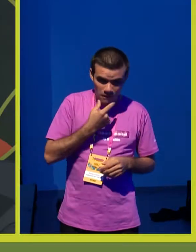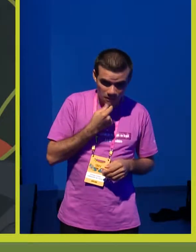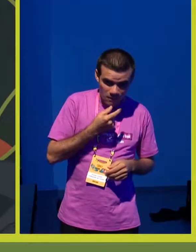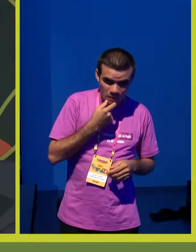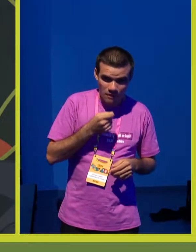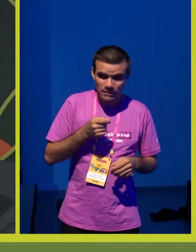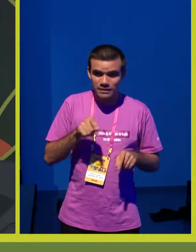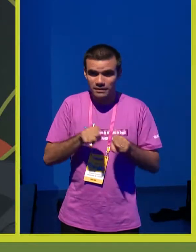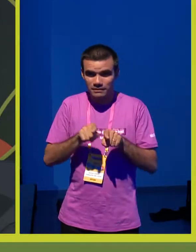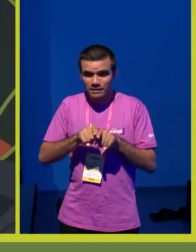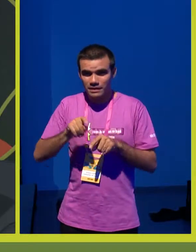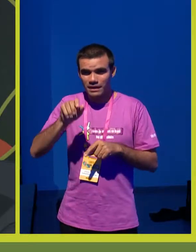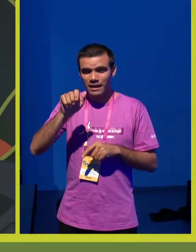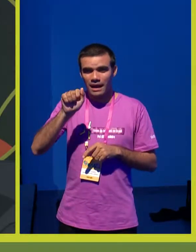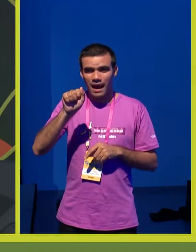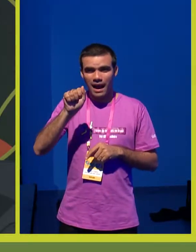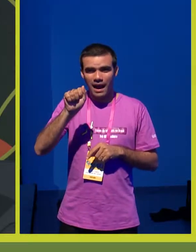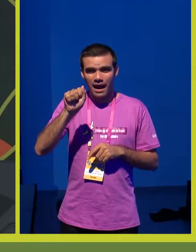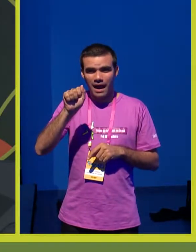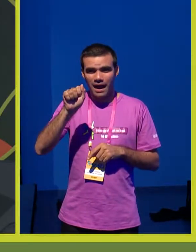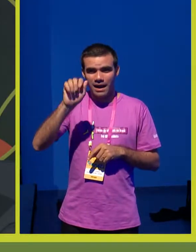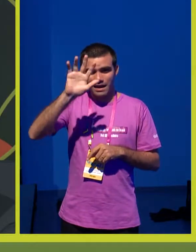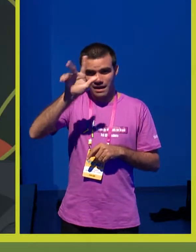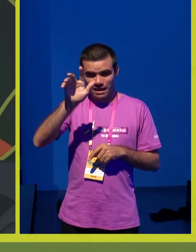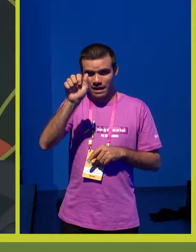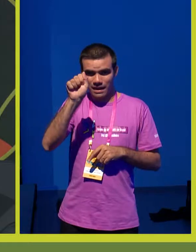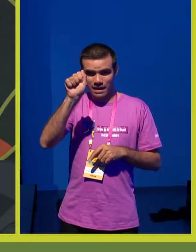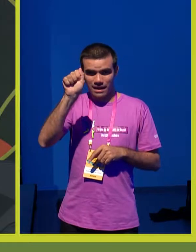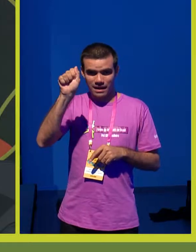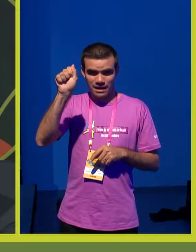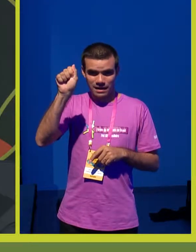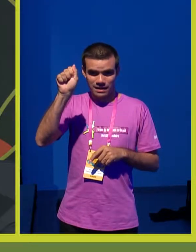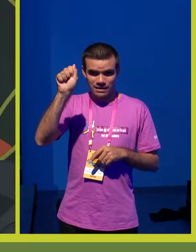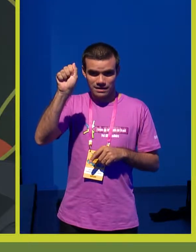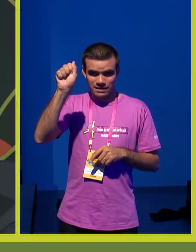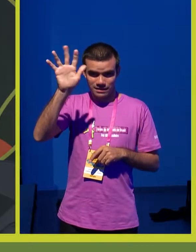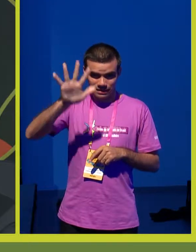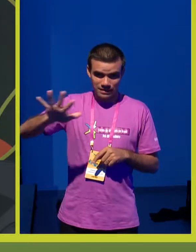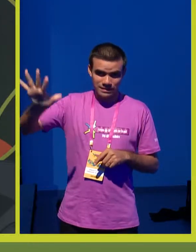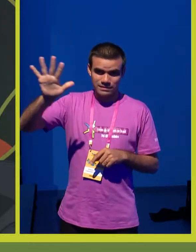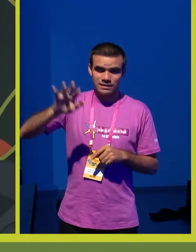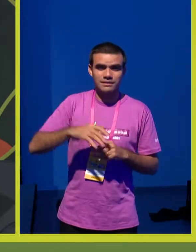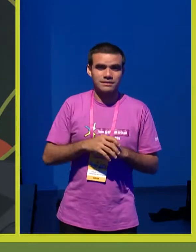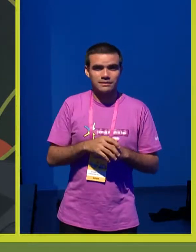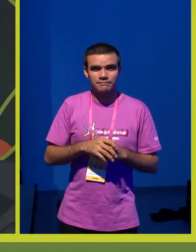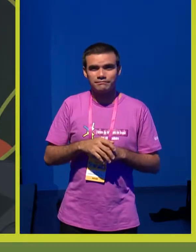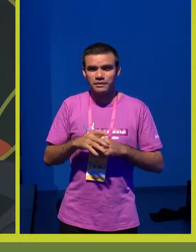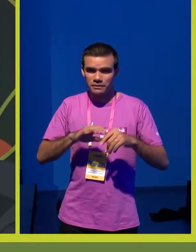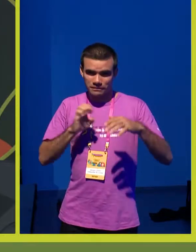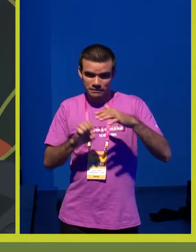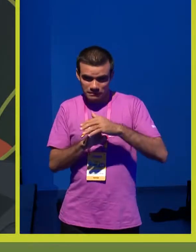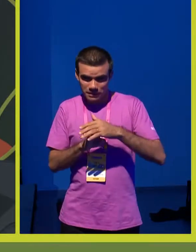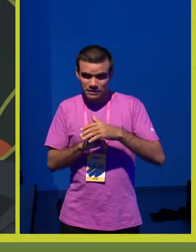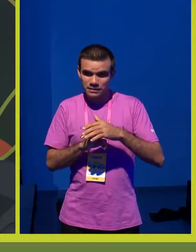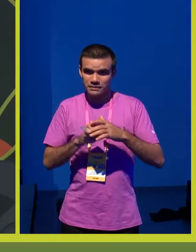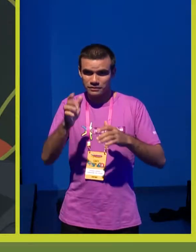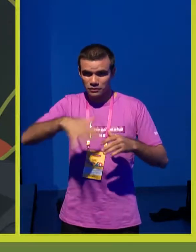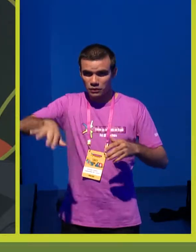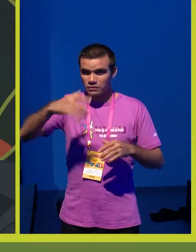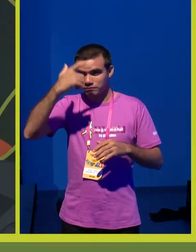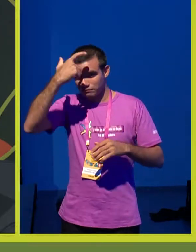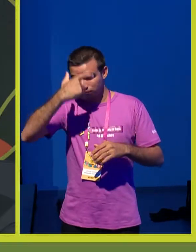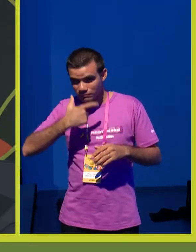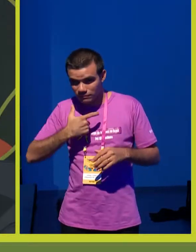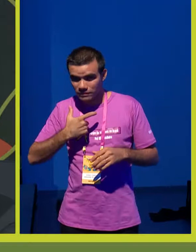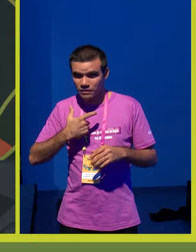asiáticos então hoje a gente vê um problema interessante das empresas que fazem reconhecimento facial na